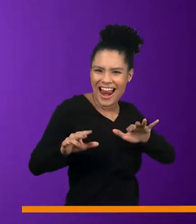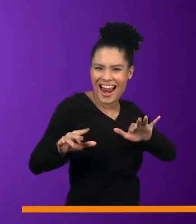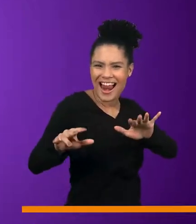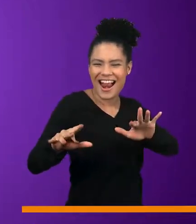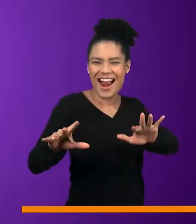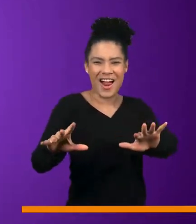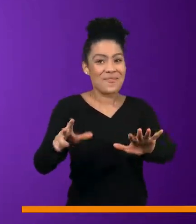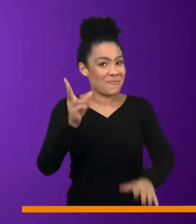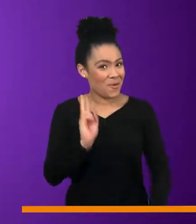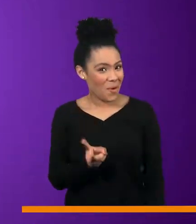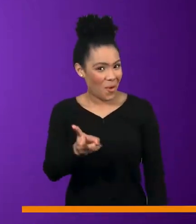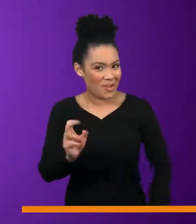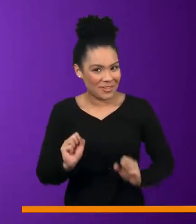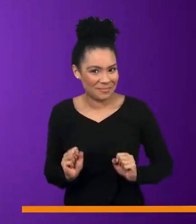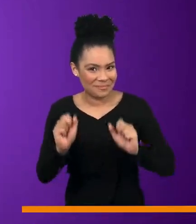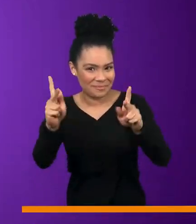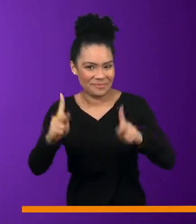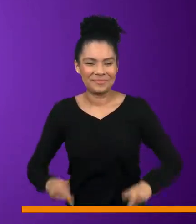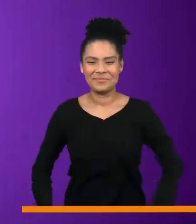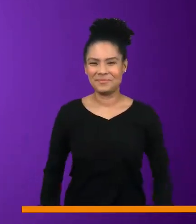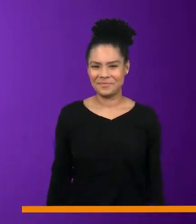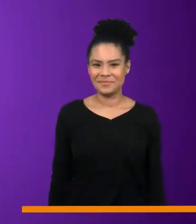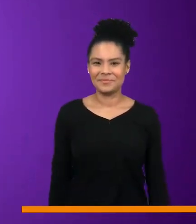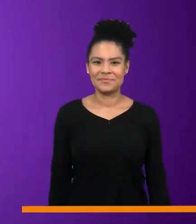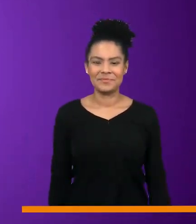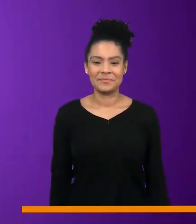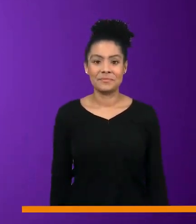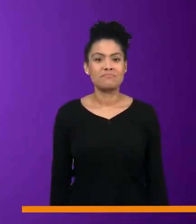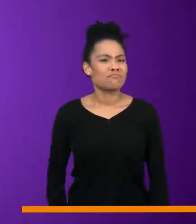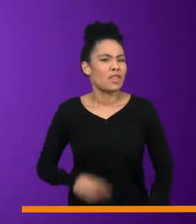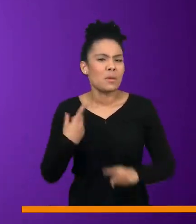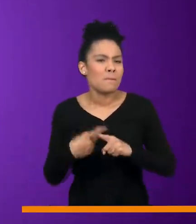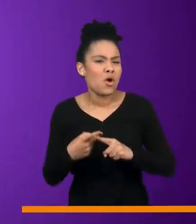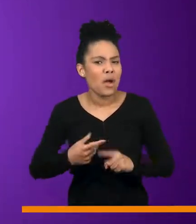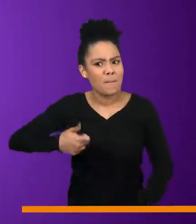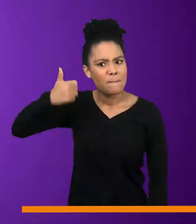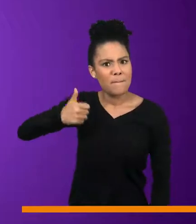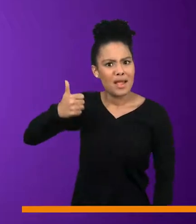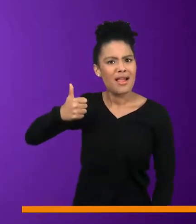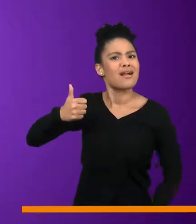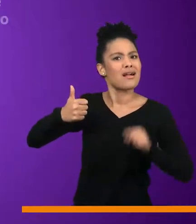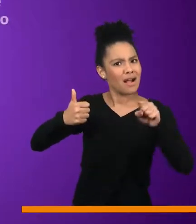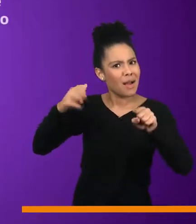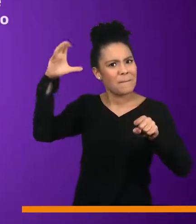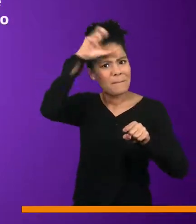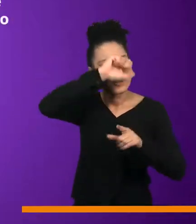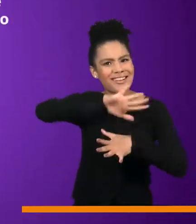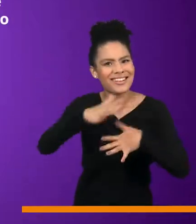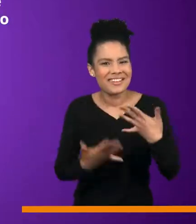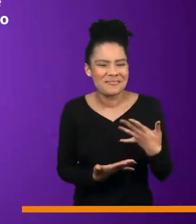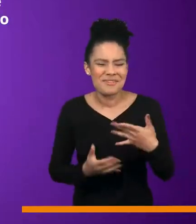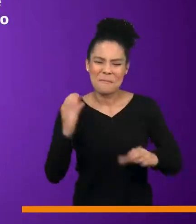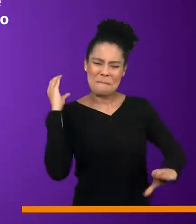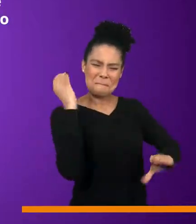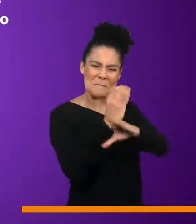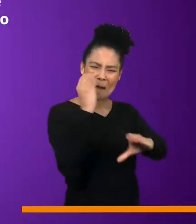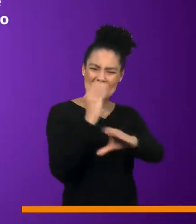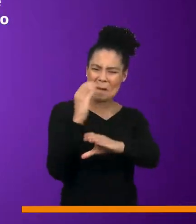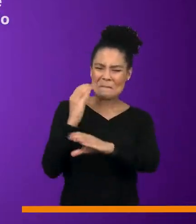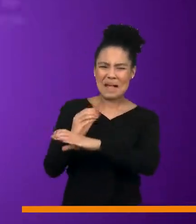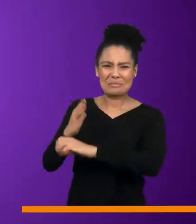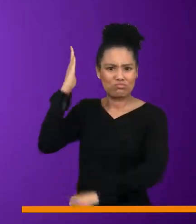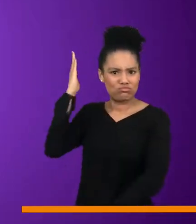continuar trazendo conteúdos assim pra vocês. Certo? Razão número 1 para você aprender libras. Quebra de barreiras de